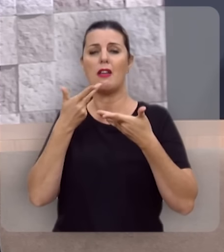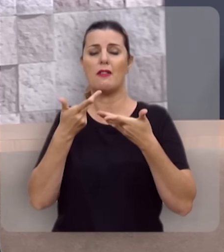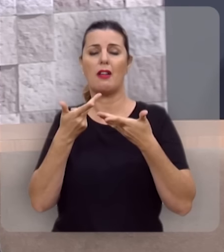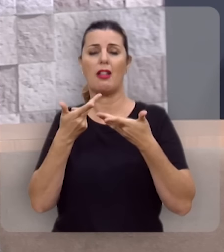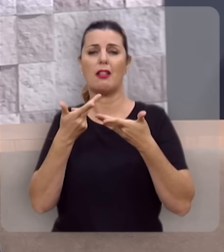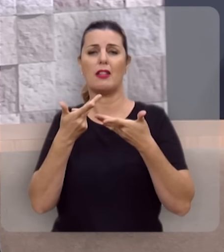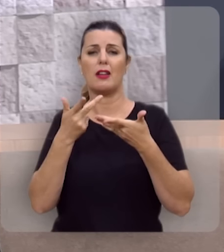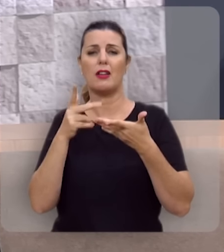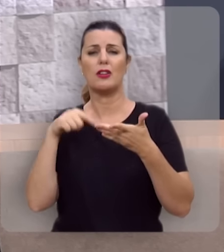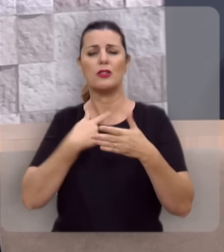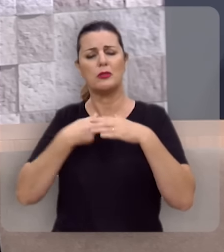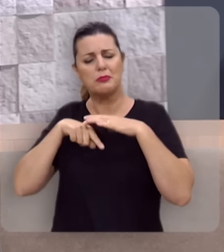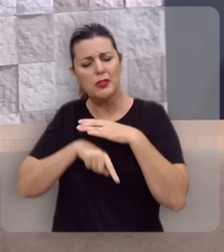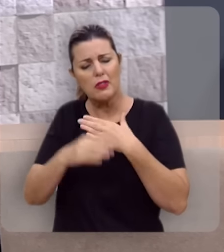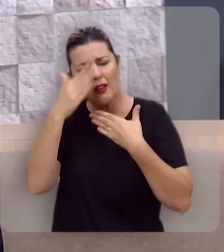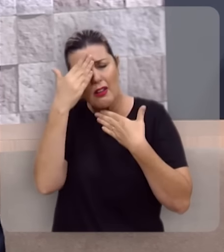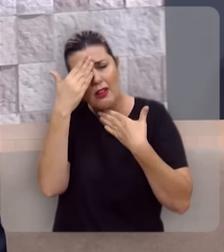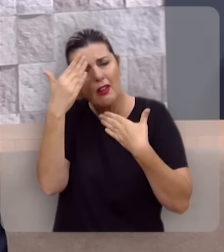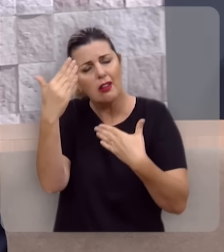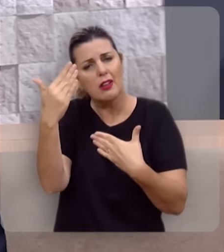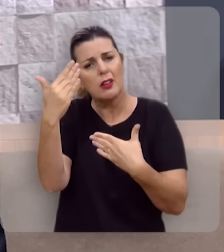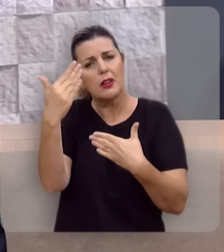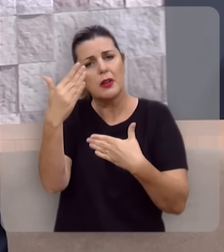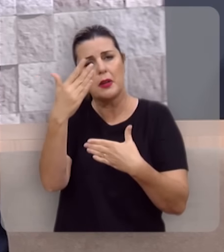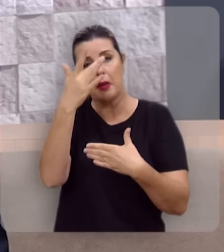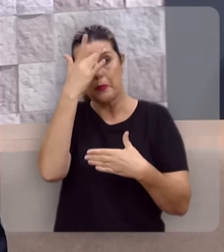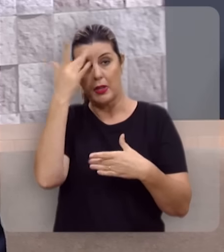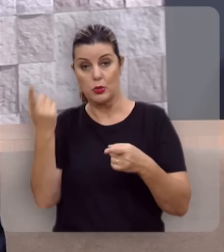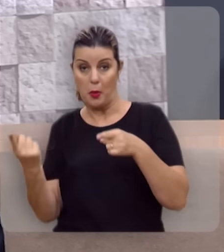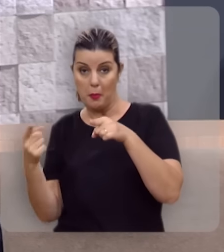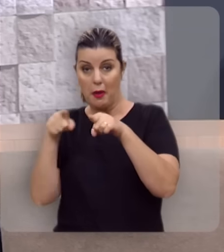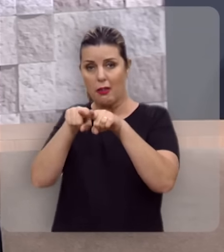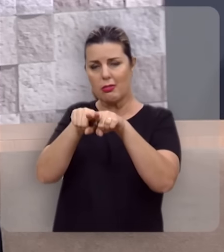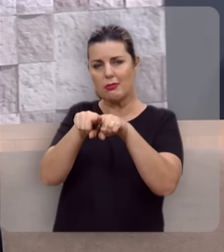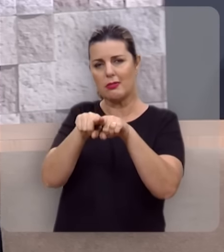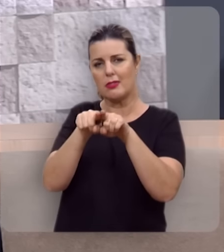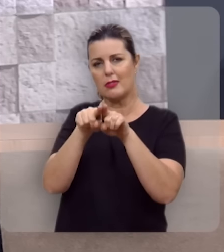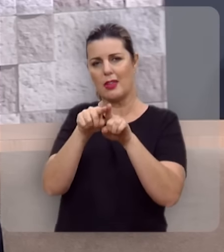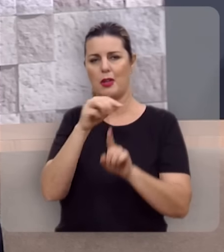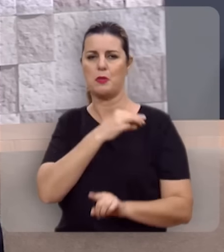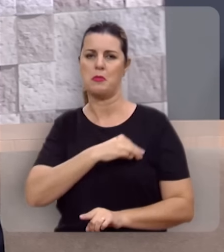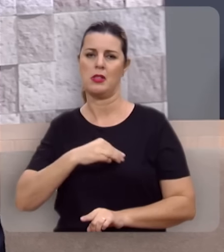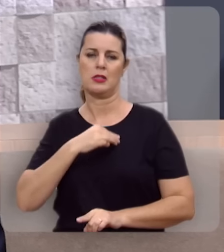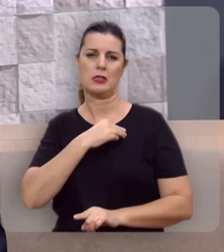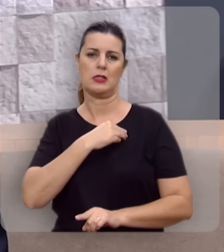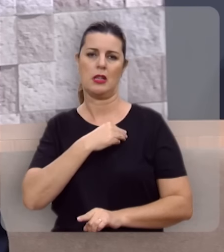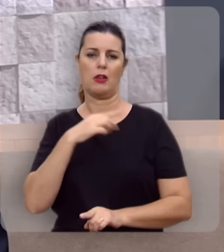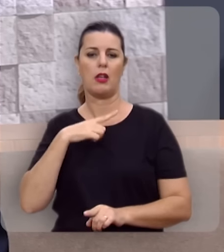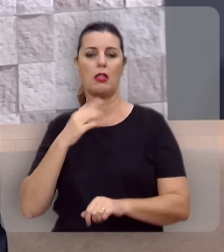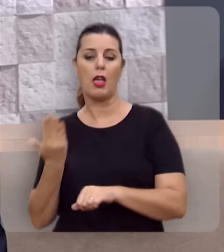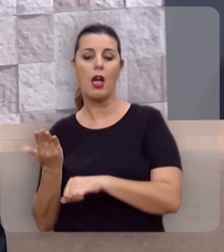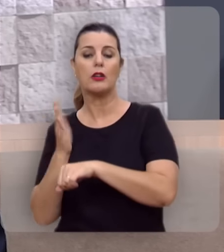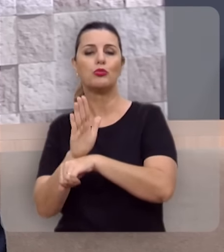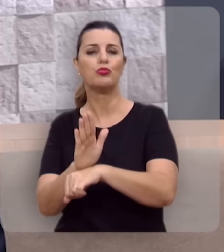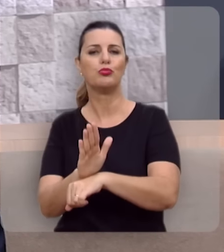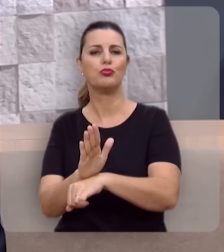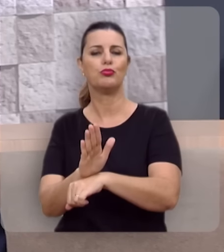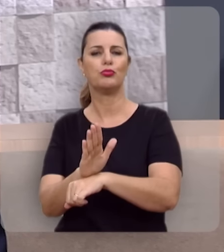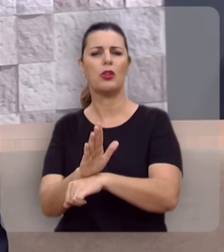aqui a nossa profunda gratidão aos parceiros em missão, aqueles que têm